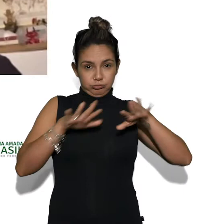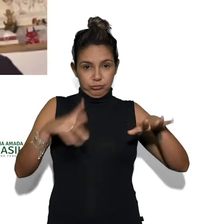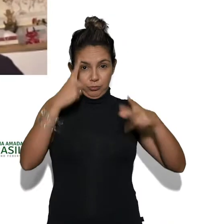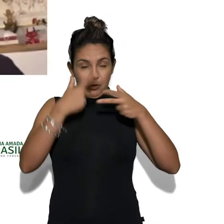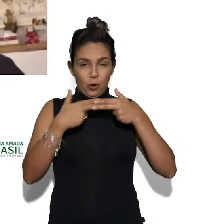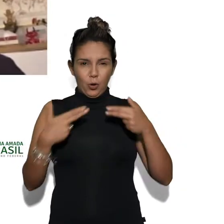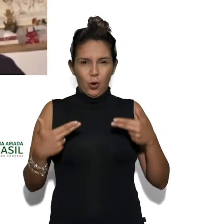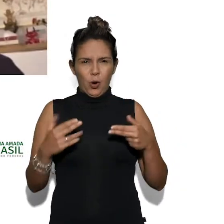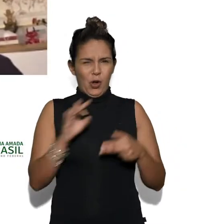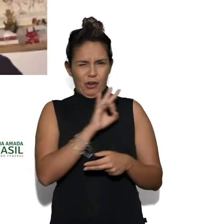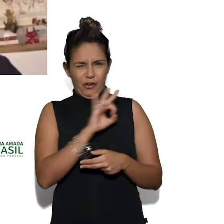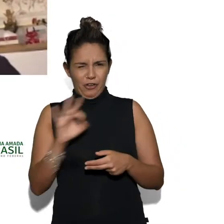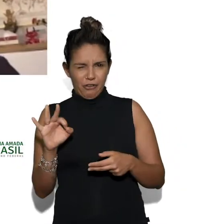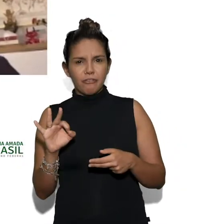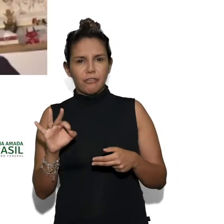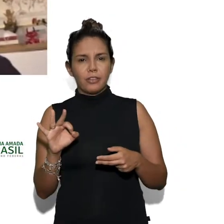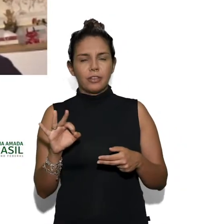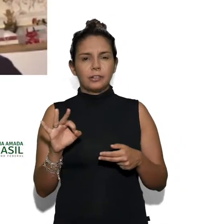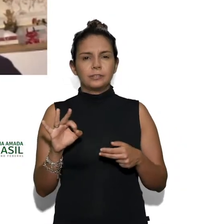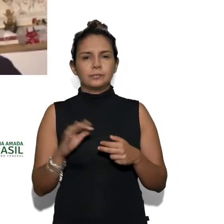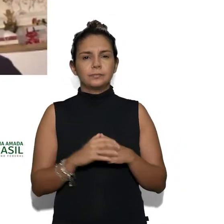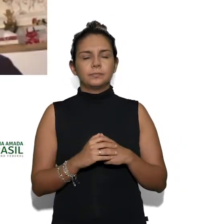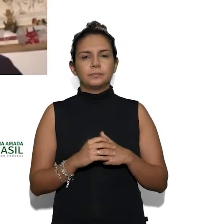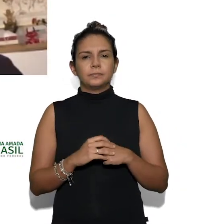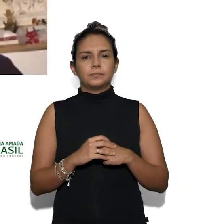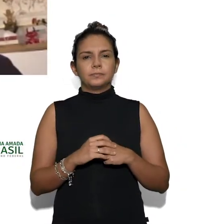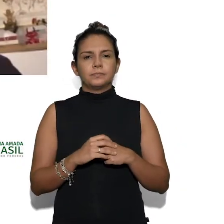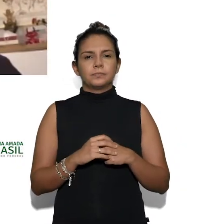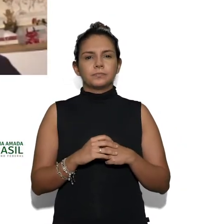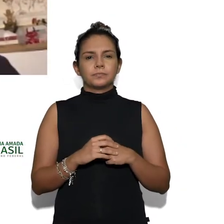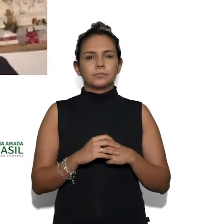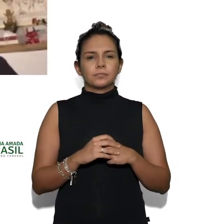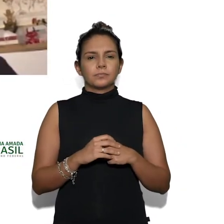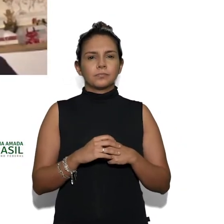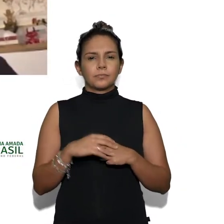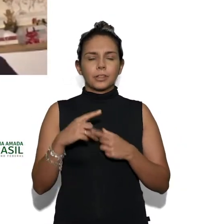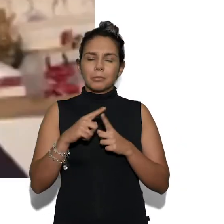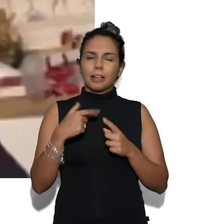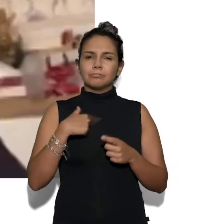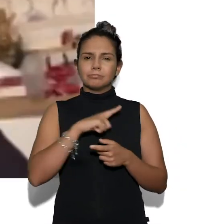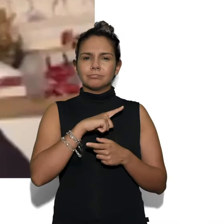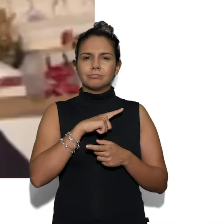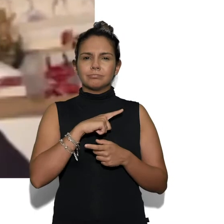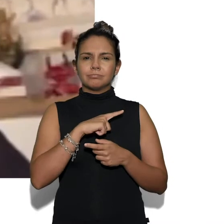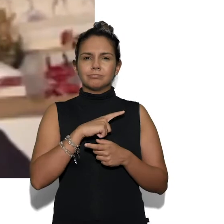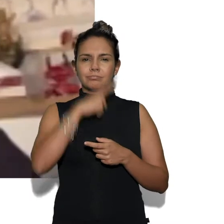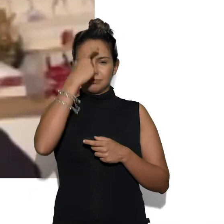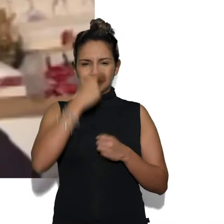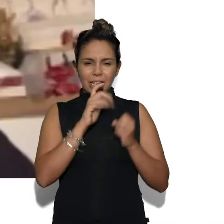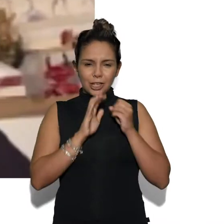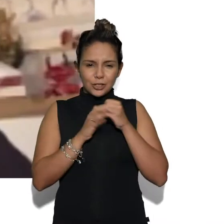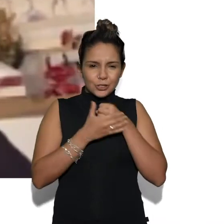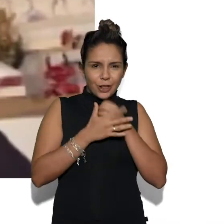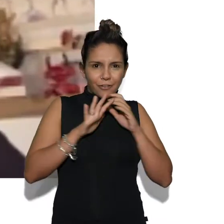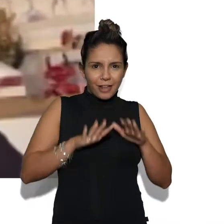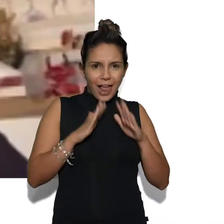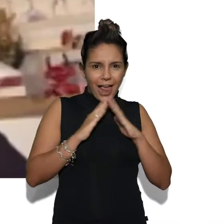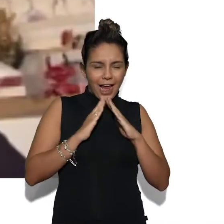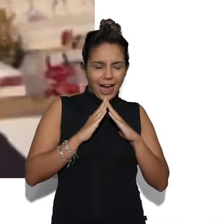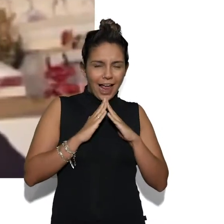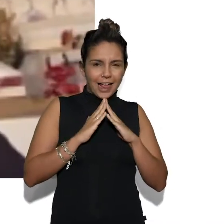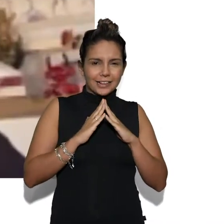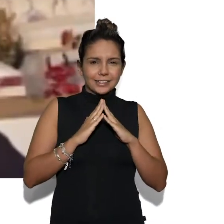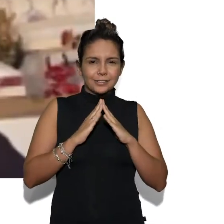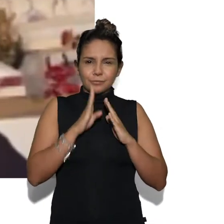que é uma coisa horrível que se abateu sobre a humanidade, mas pessoalmente, tendo podido refugiar-me e tendo